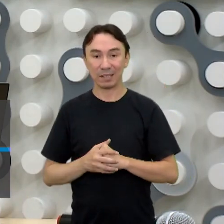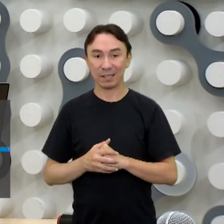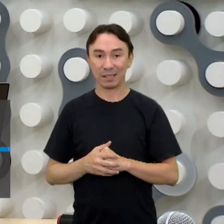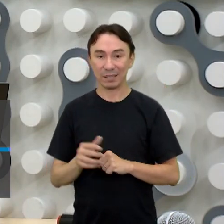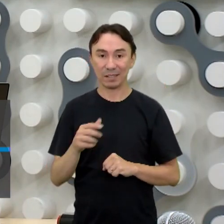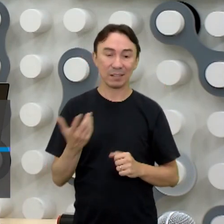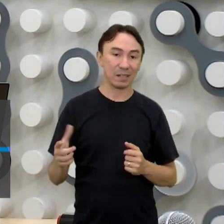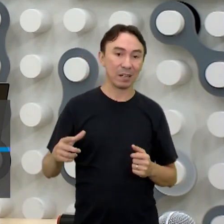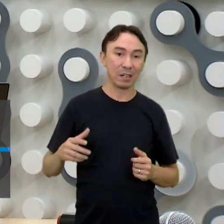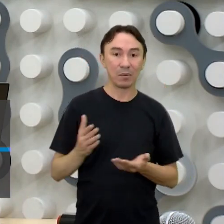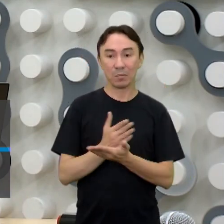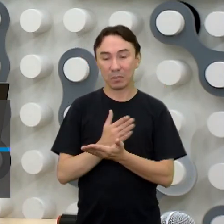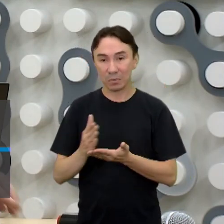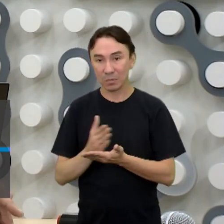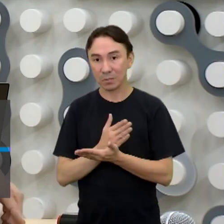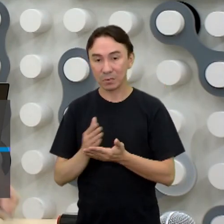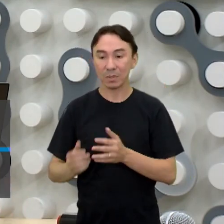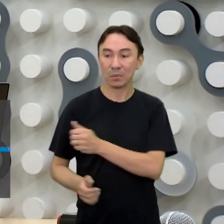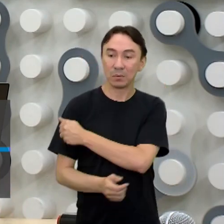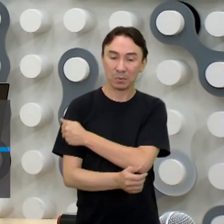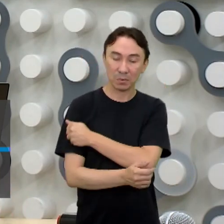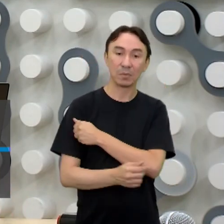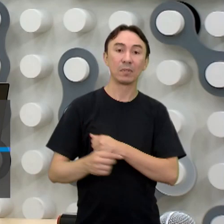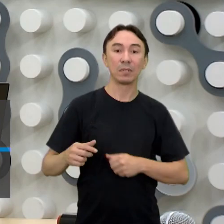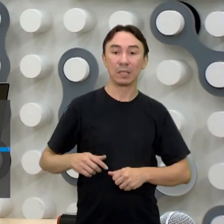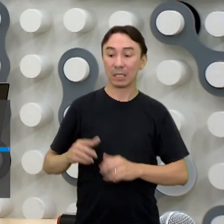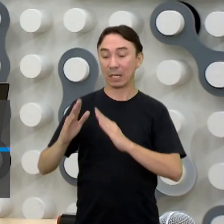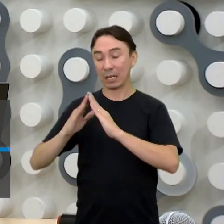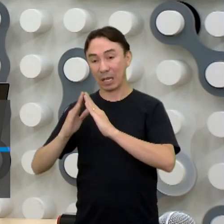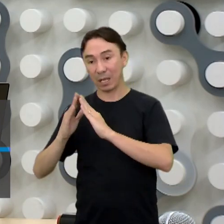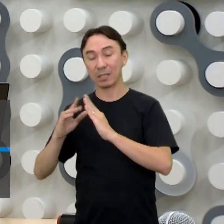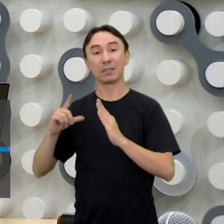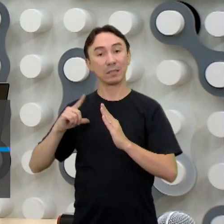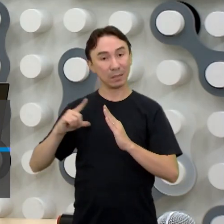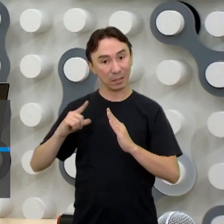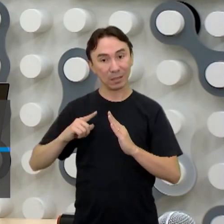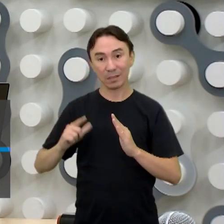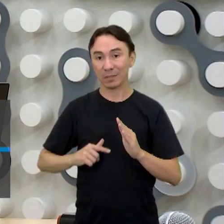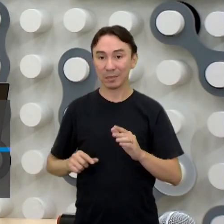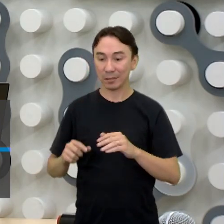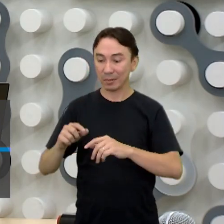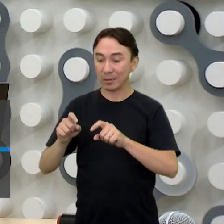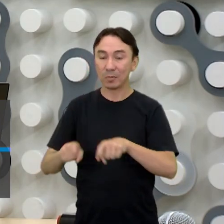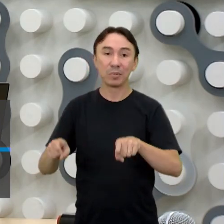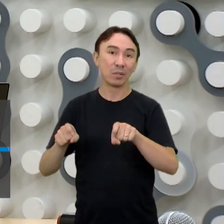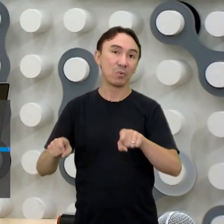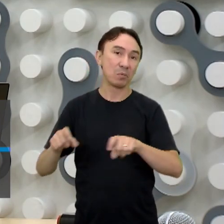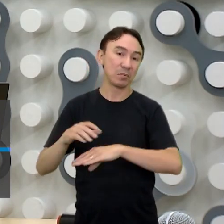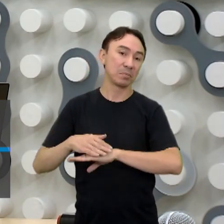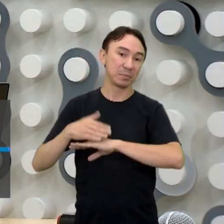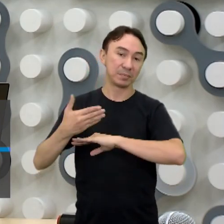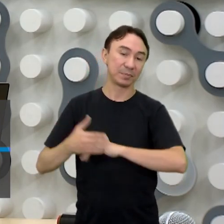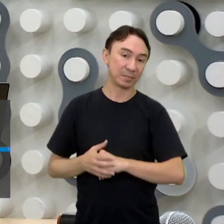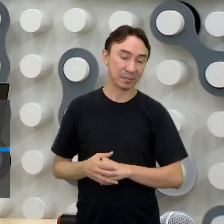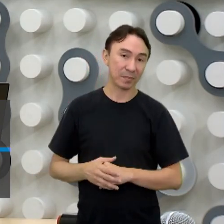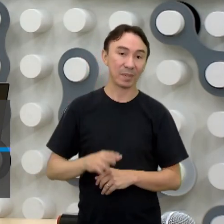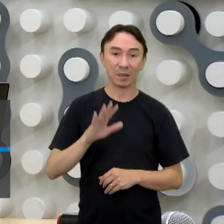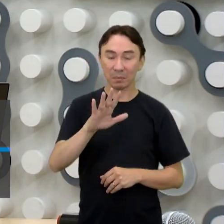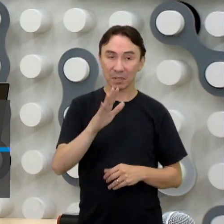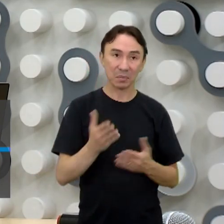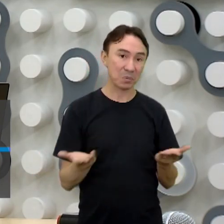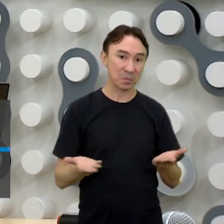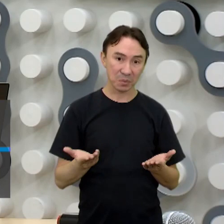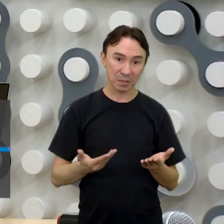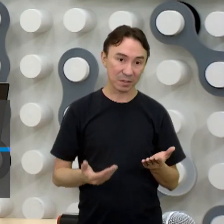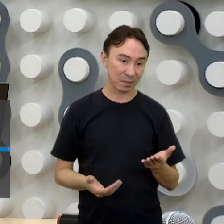alunos que têm computador em casa. Agora, com tudo vindo para cá, para o celular, raramente as pessoas compram computador hoje, compram notebook, as